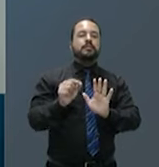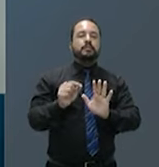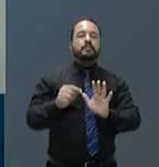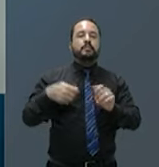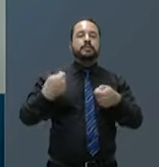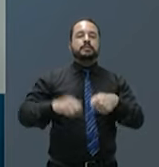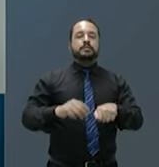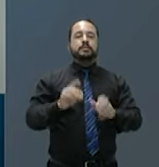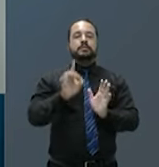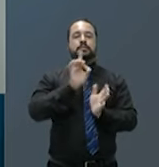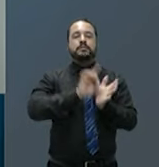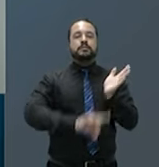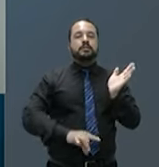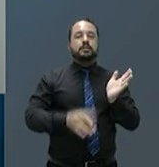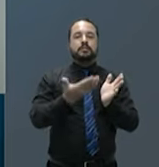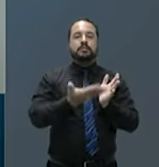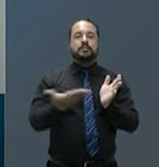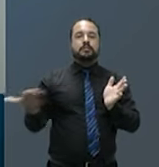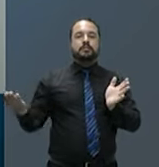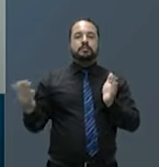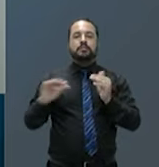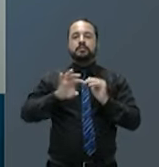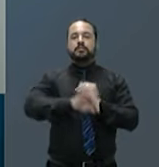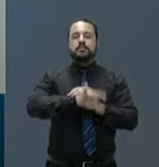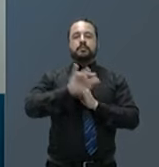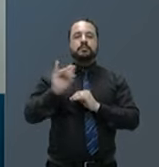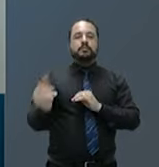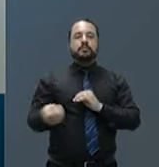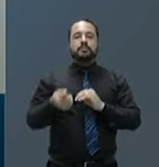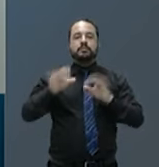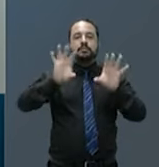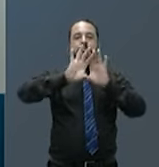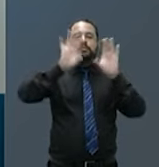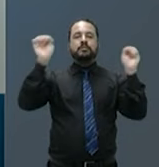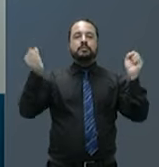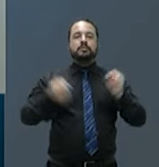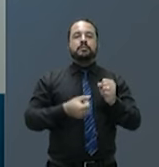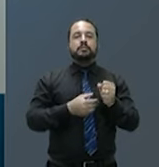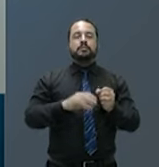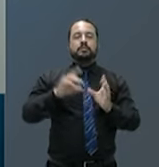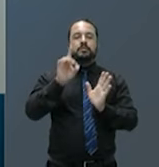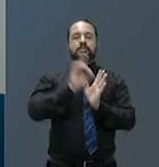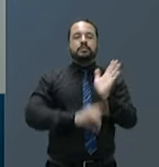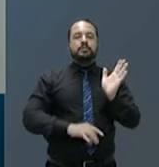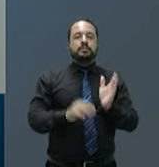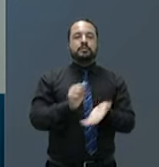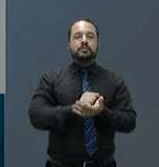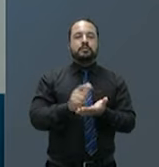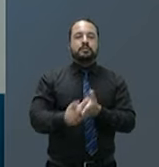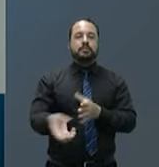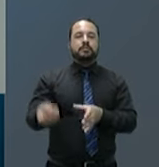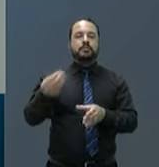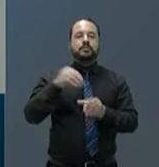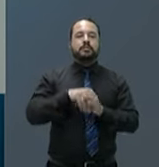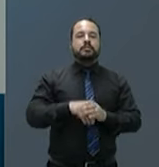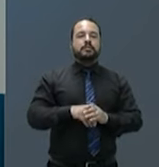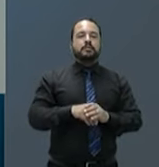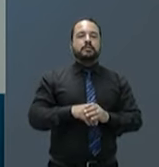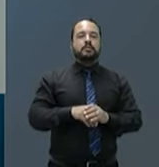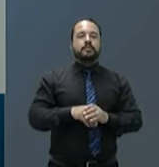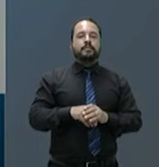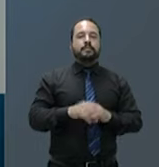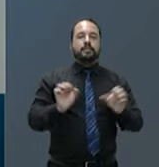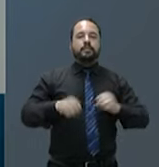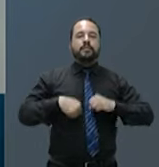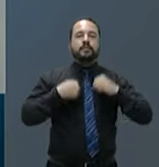à manifestação do colegiado e, pelo menos, o direito de, no agravo interno, alegar a distinção ou